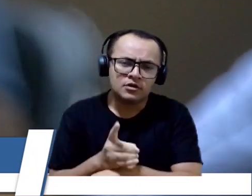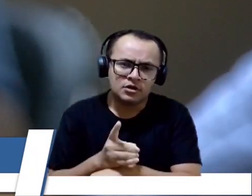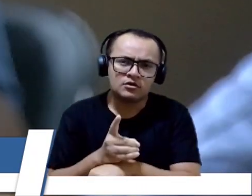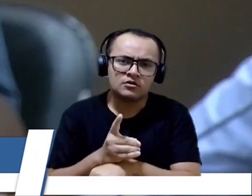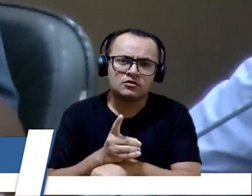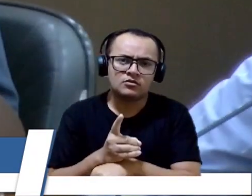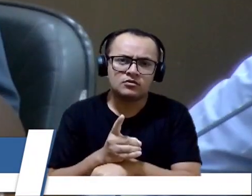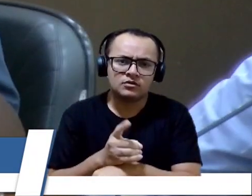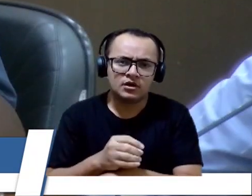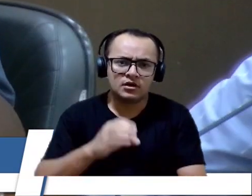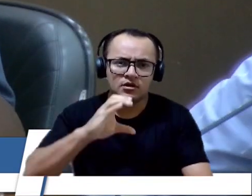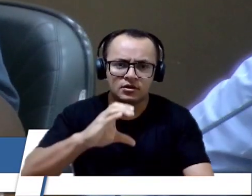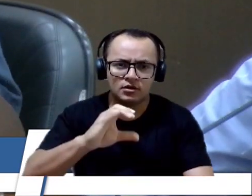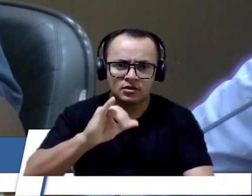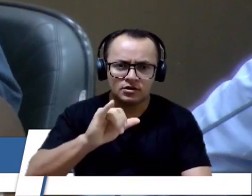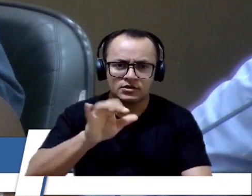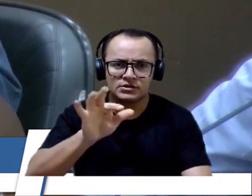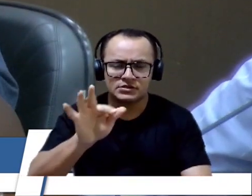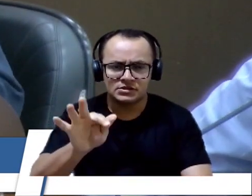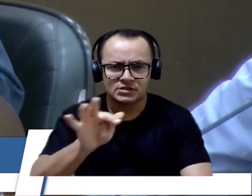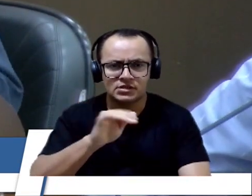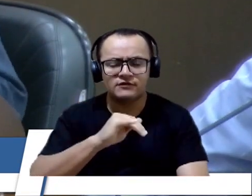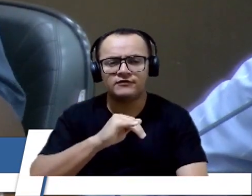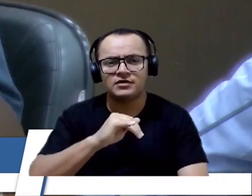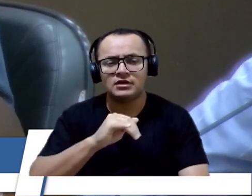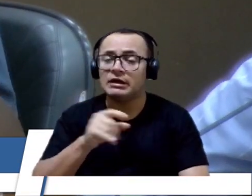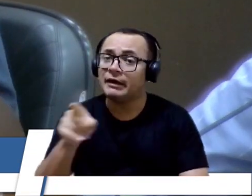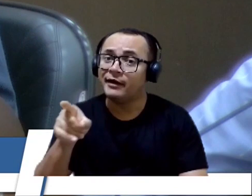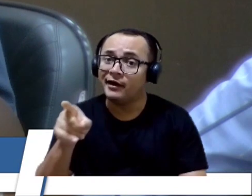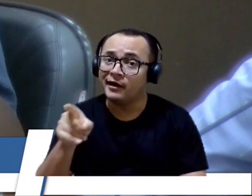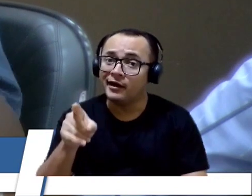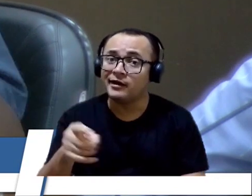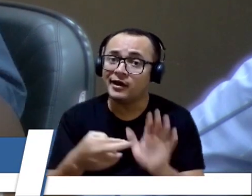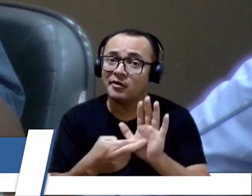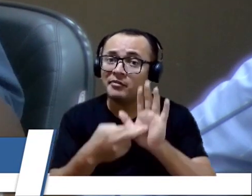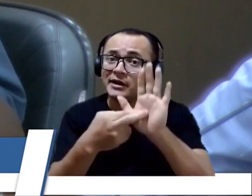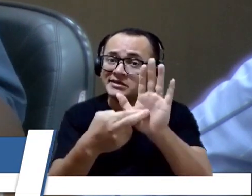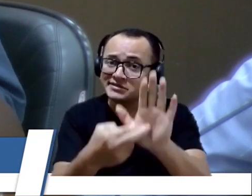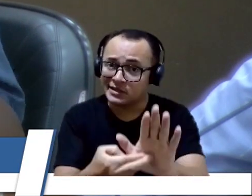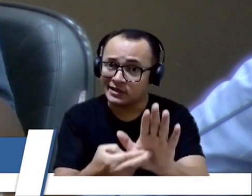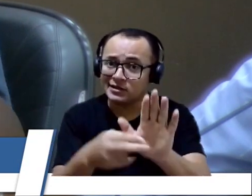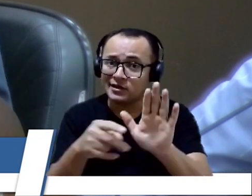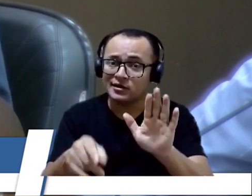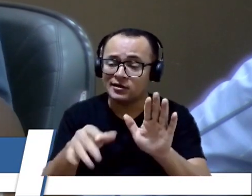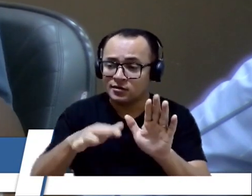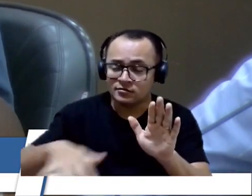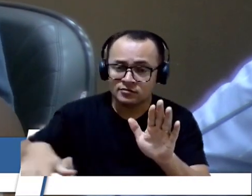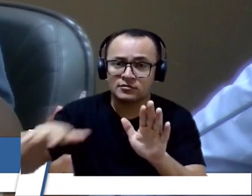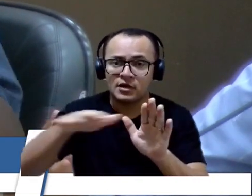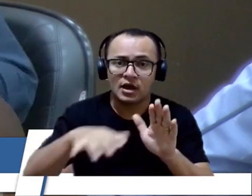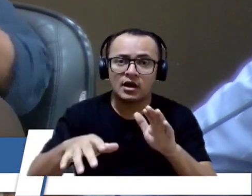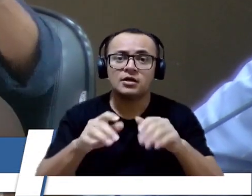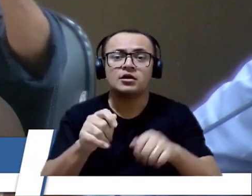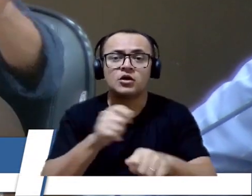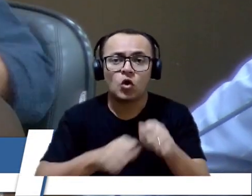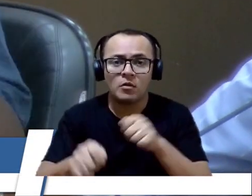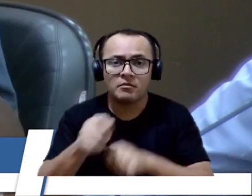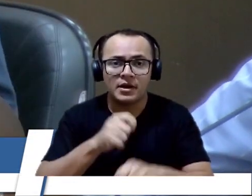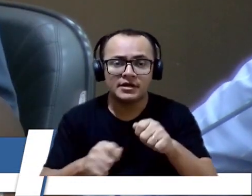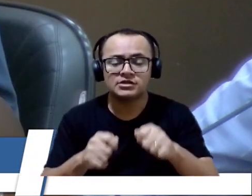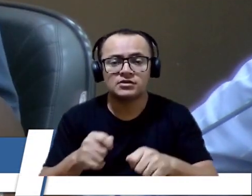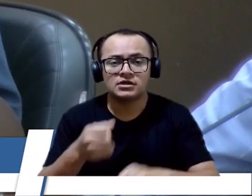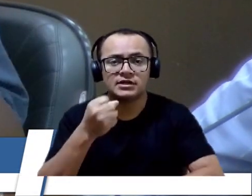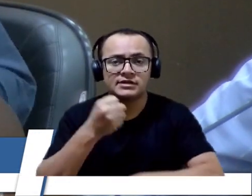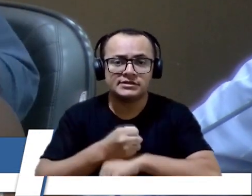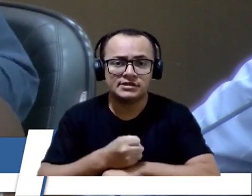CIF. Então ele representa e representa bem o setor de comércio da nossa cidade hoje. Então, queria